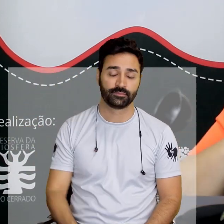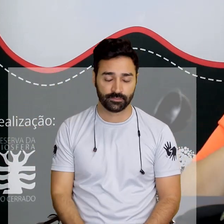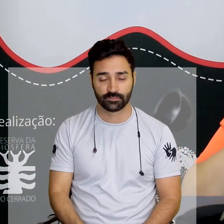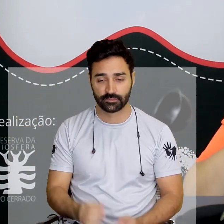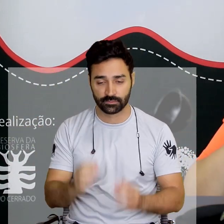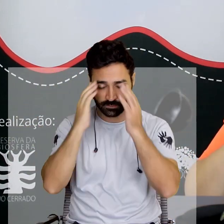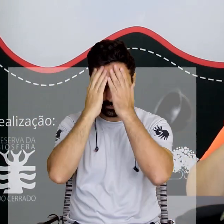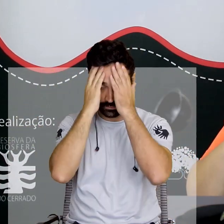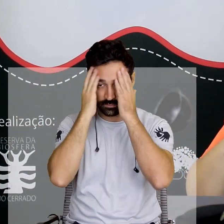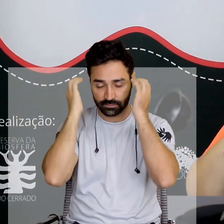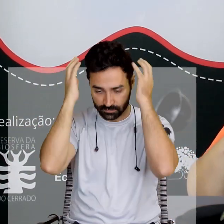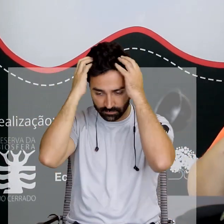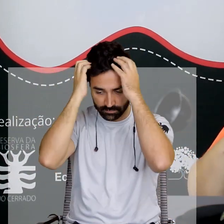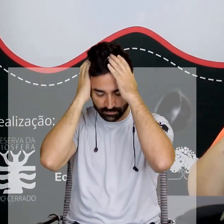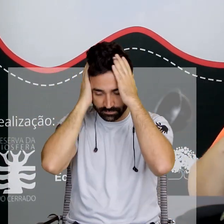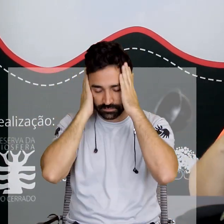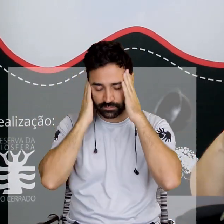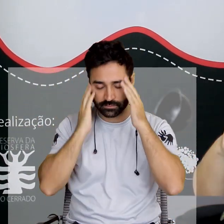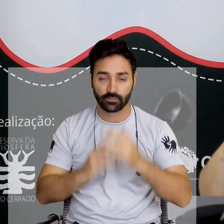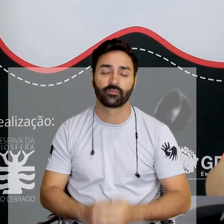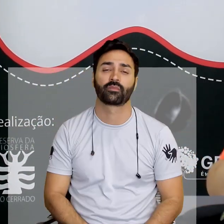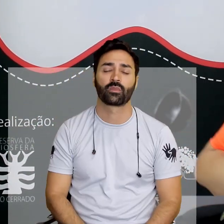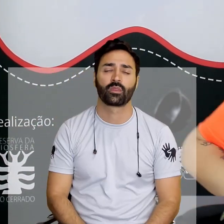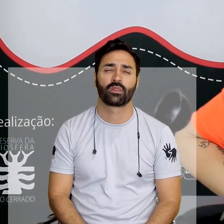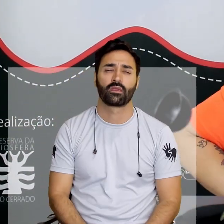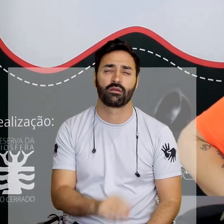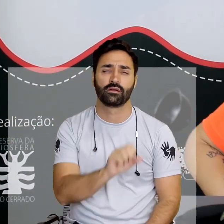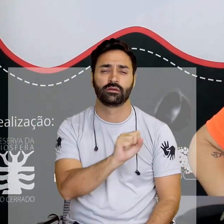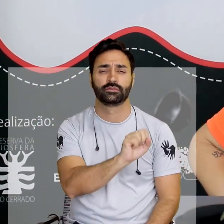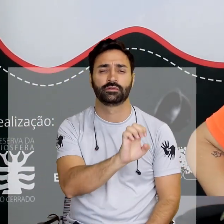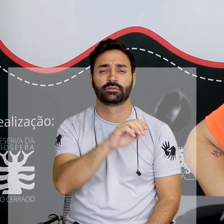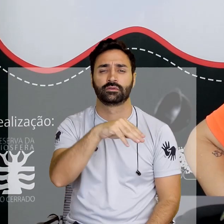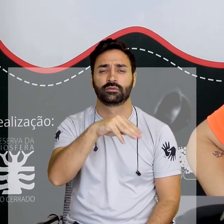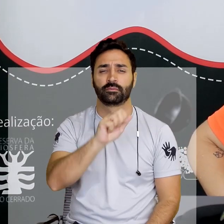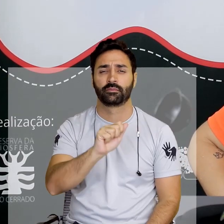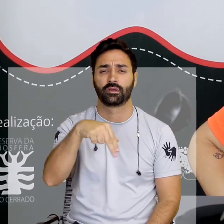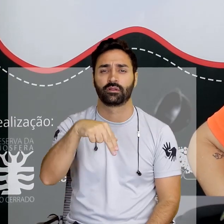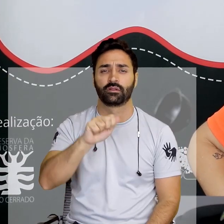Isso. E o sinal de semana?